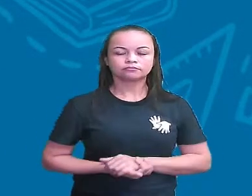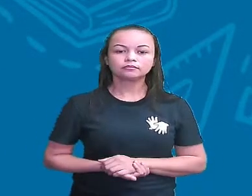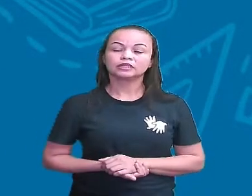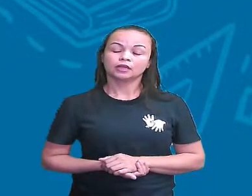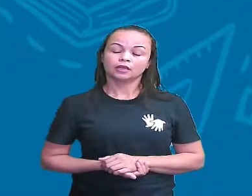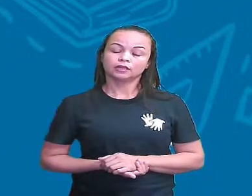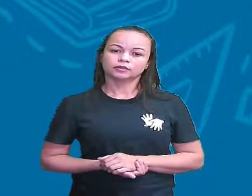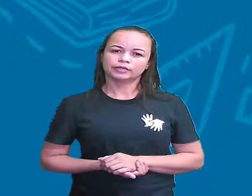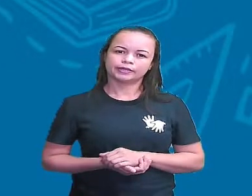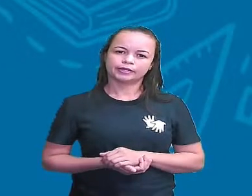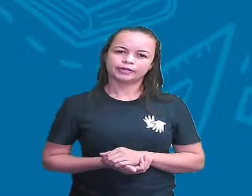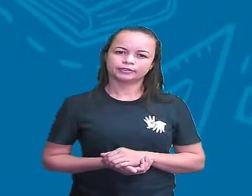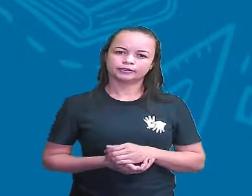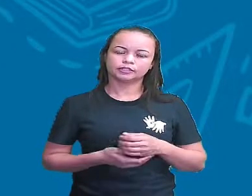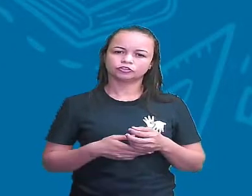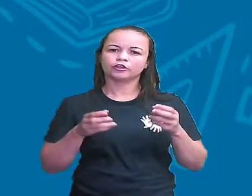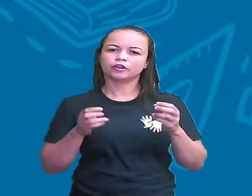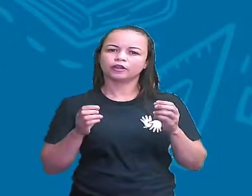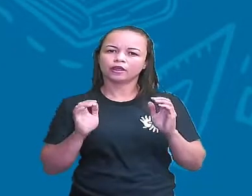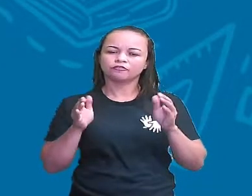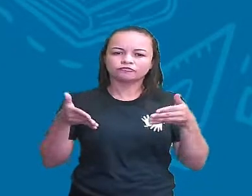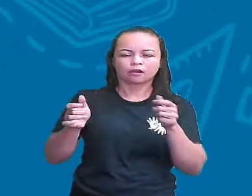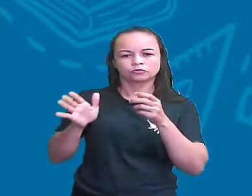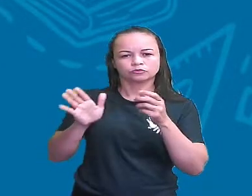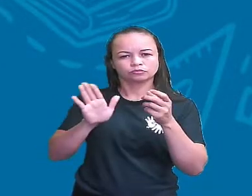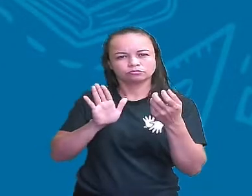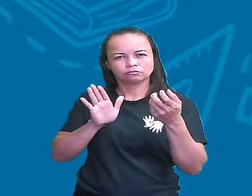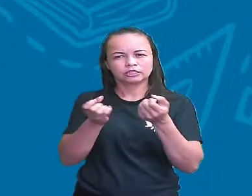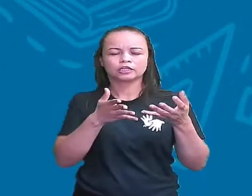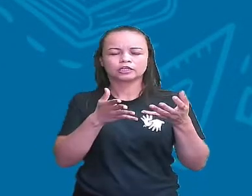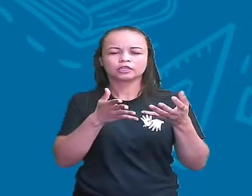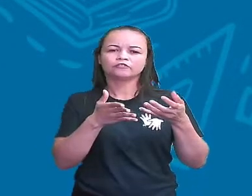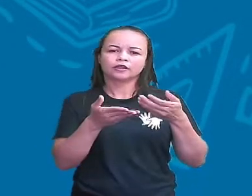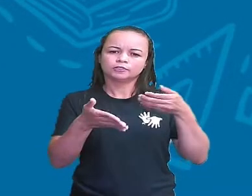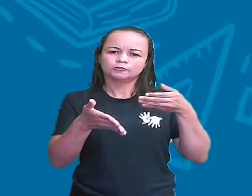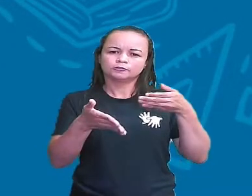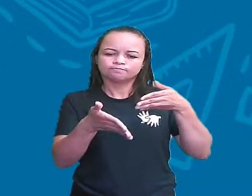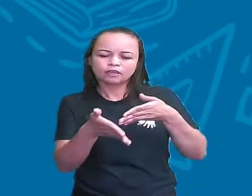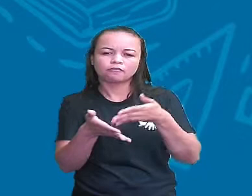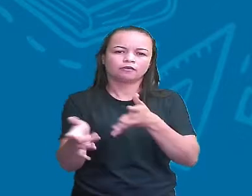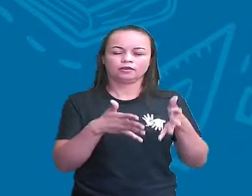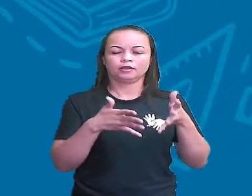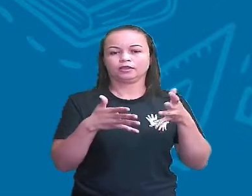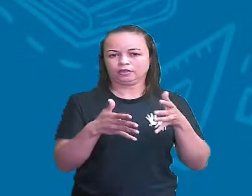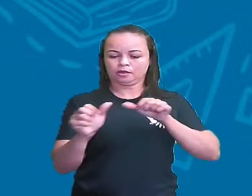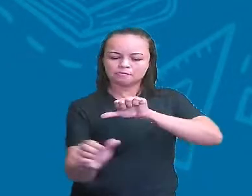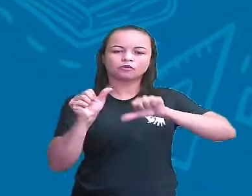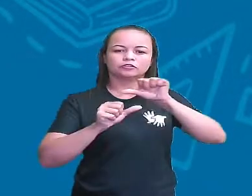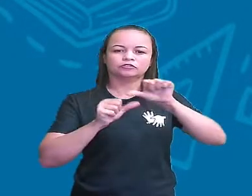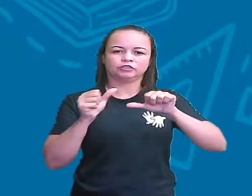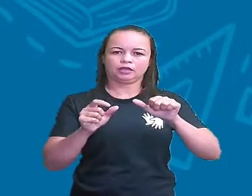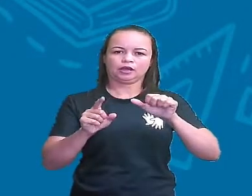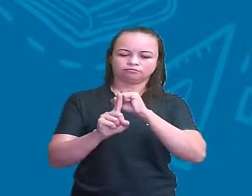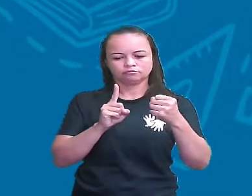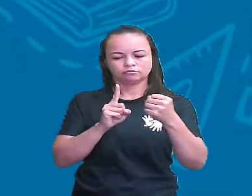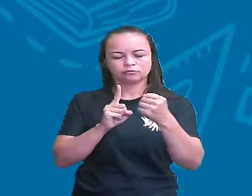existem fatos, né, que acontecem, que vai influenciar, que vai interferir, que vai modificar a sociedade